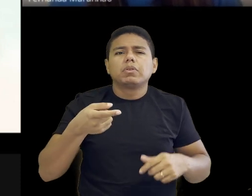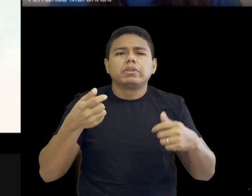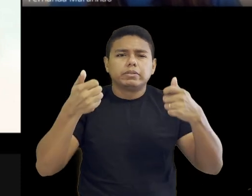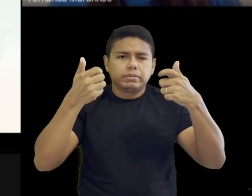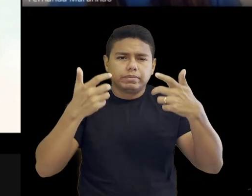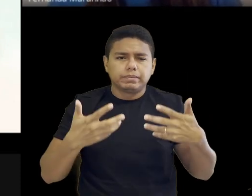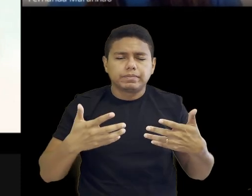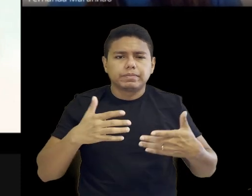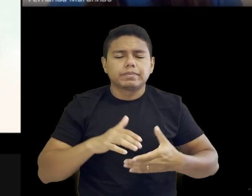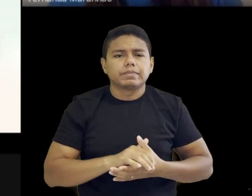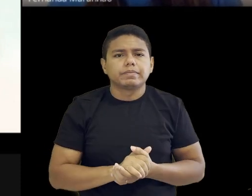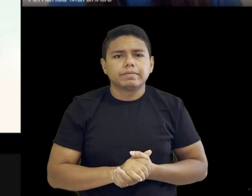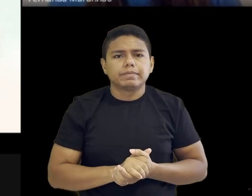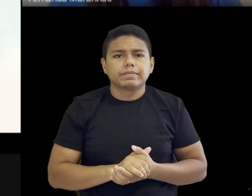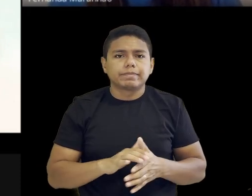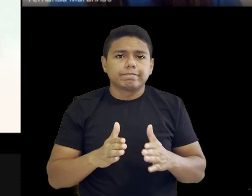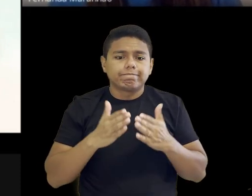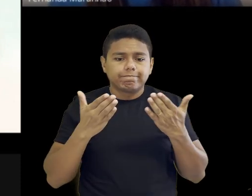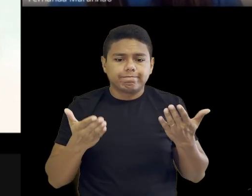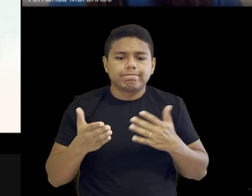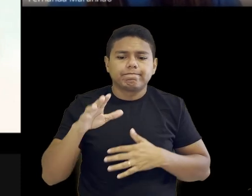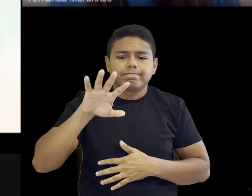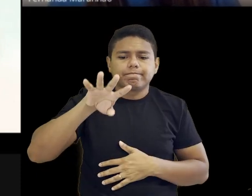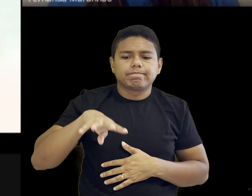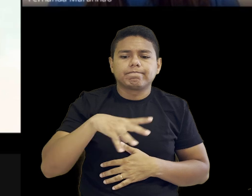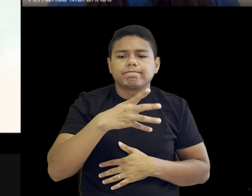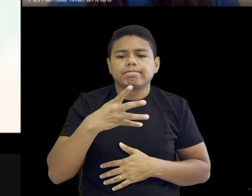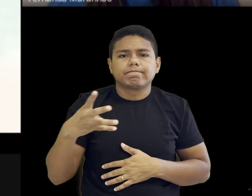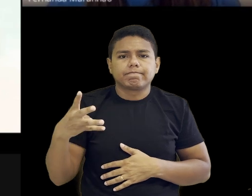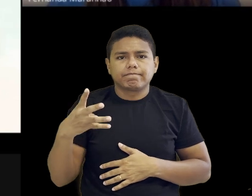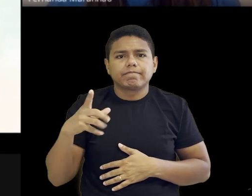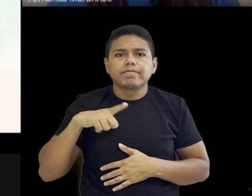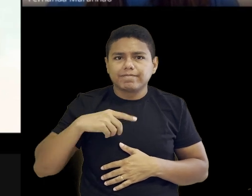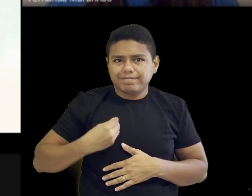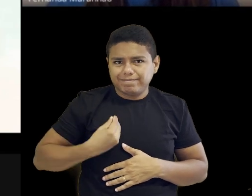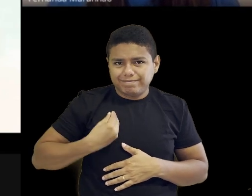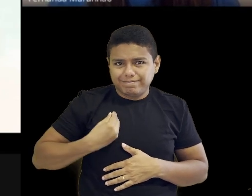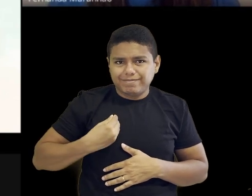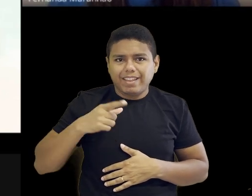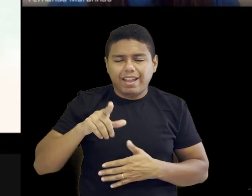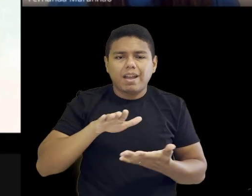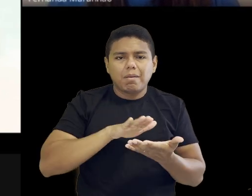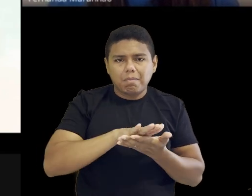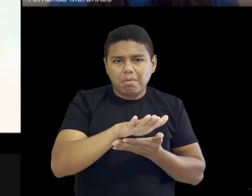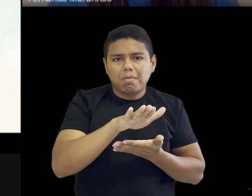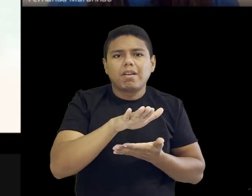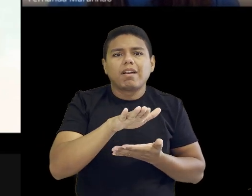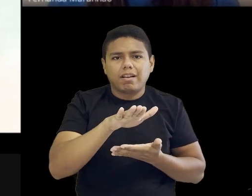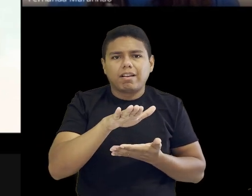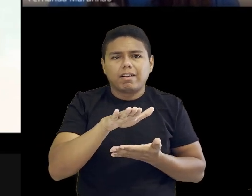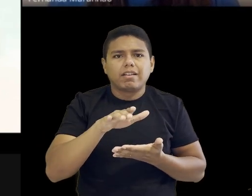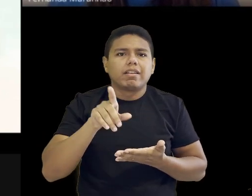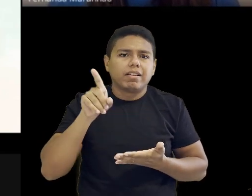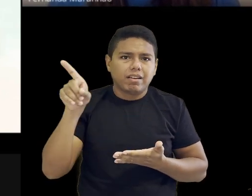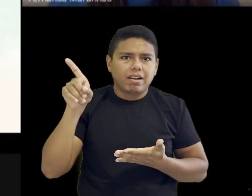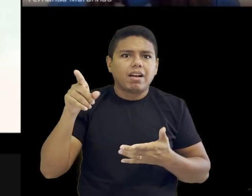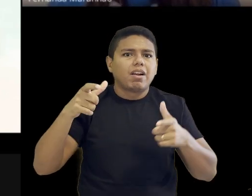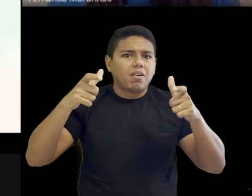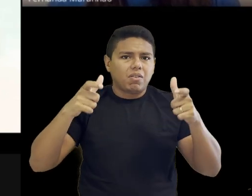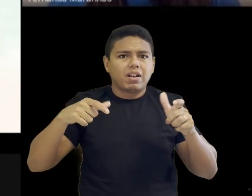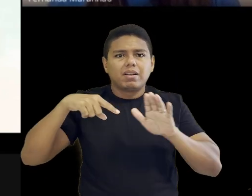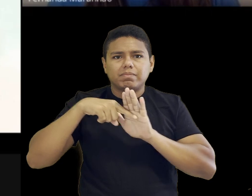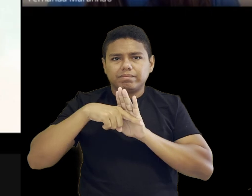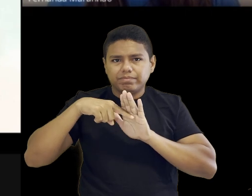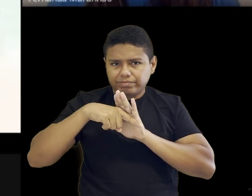como veremos em slides a seguir. Então, essa tabela que eu trago agora é uma tabela de uma publicação